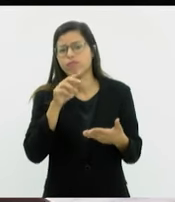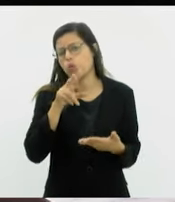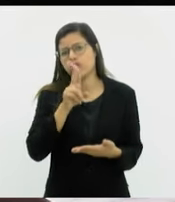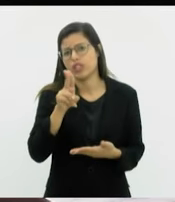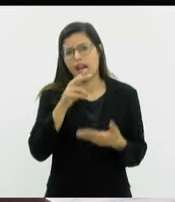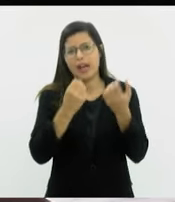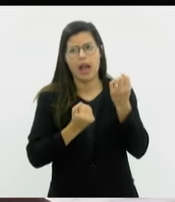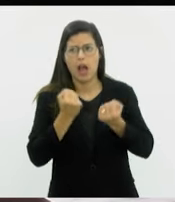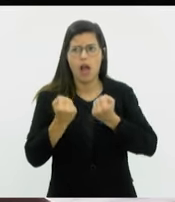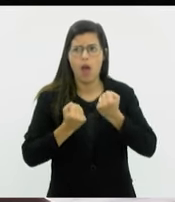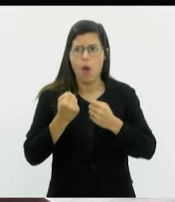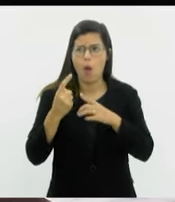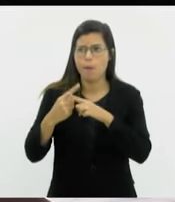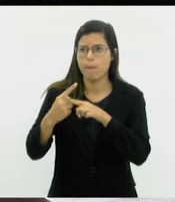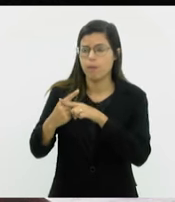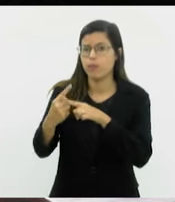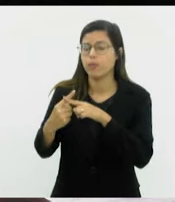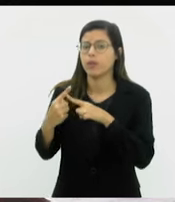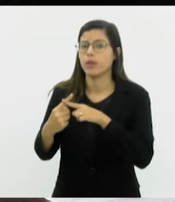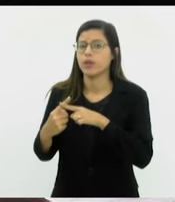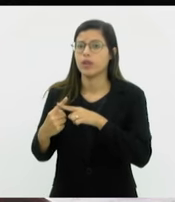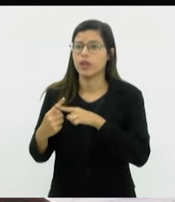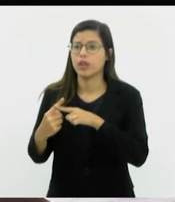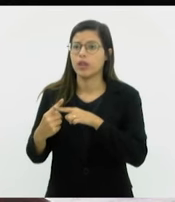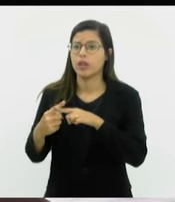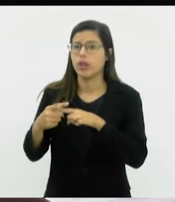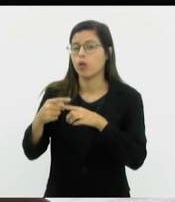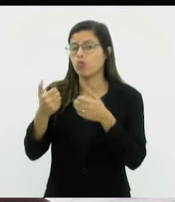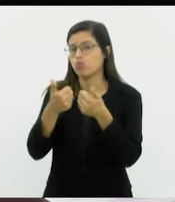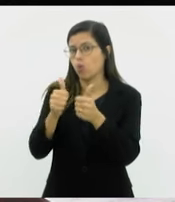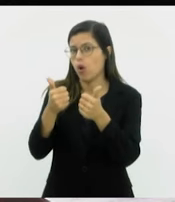porque a frota é velha.